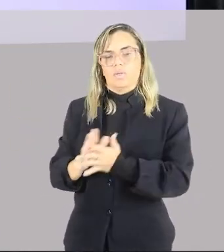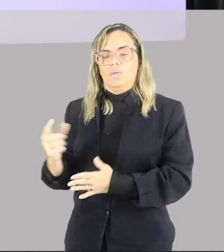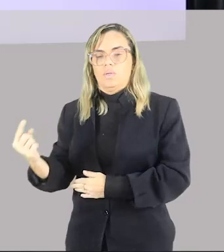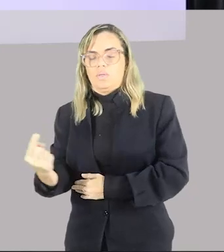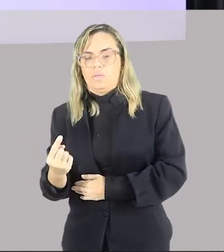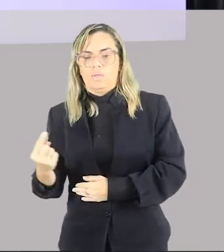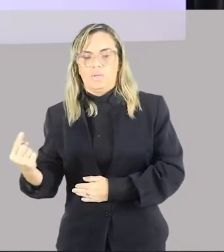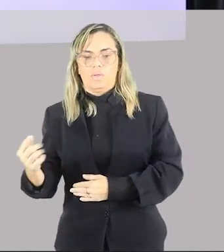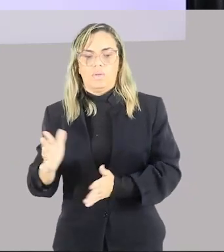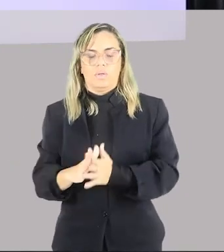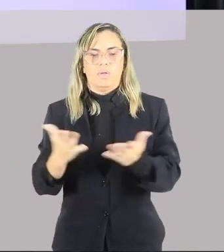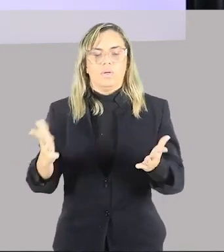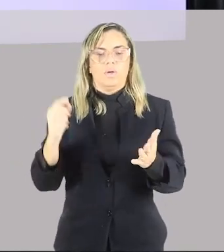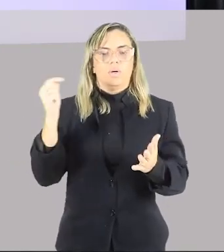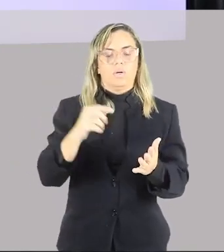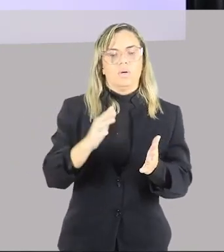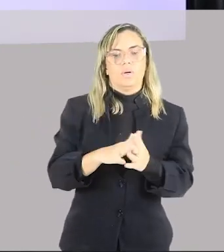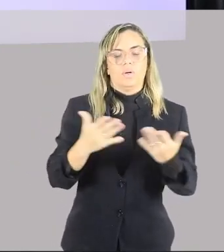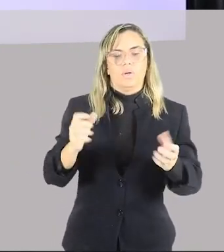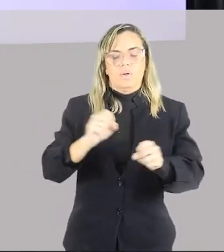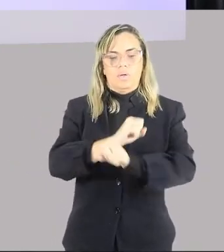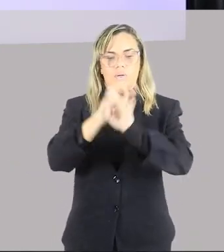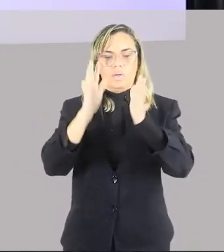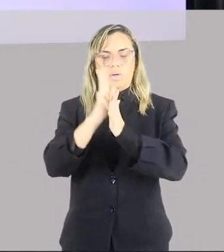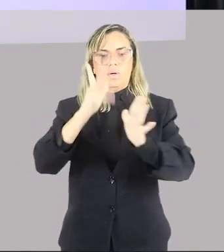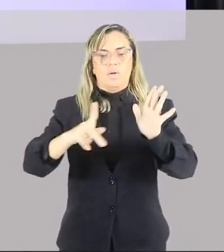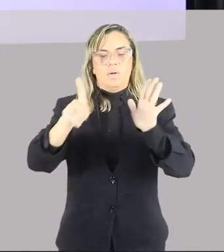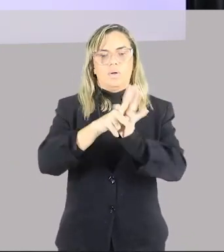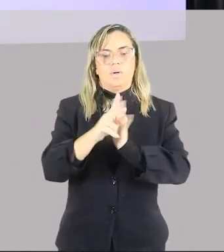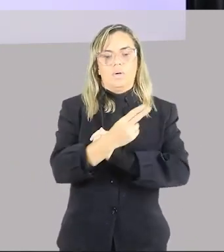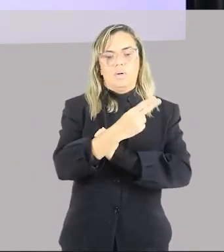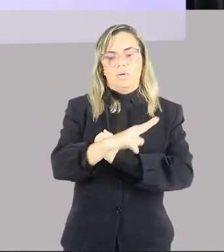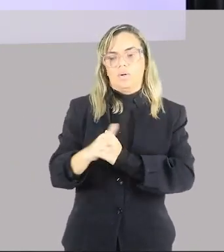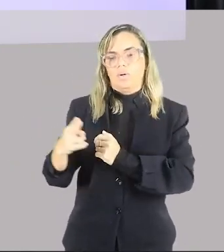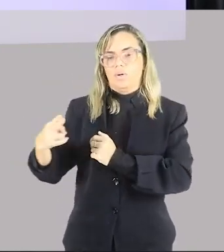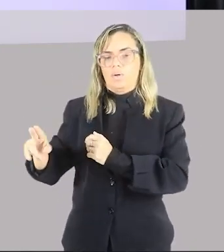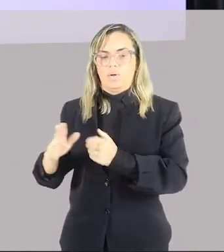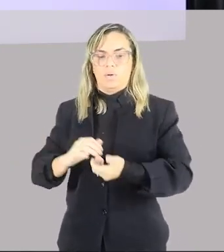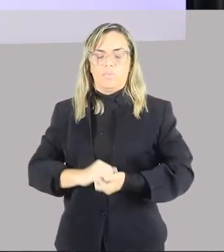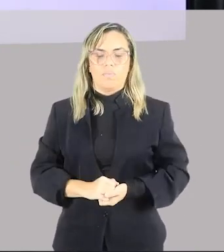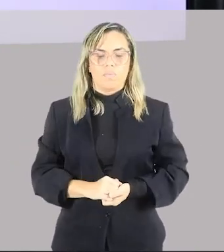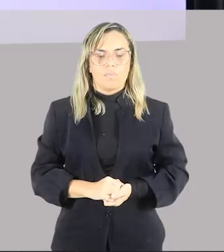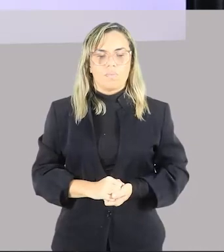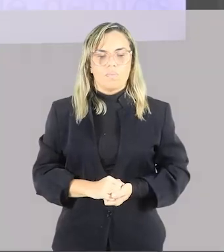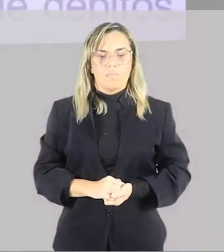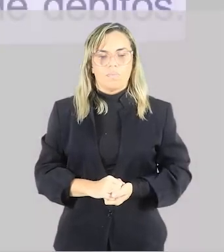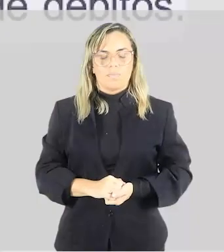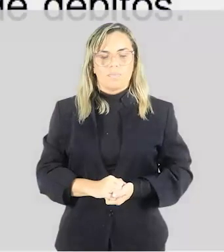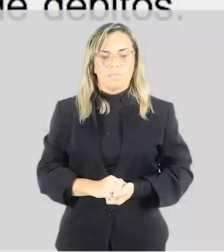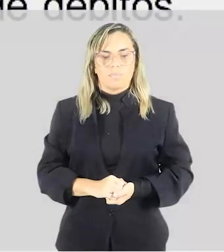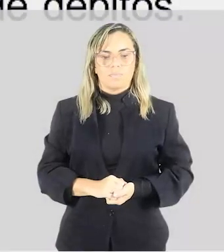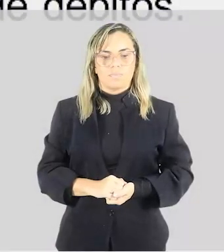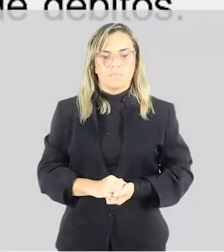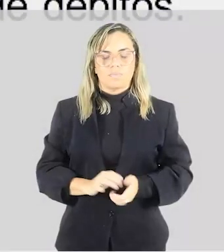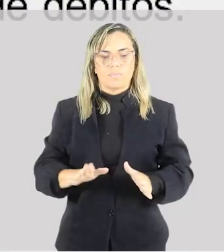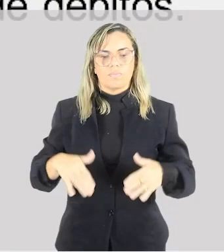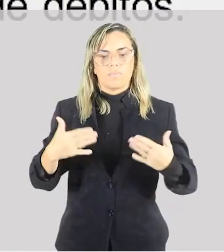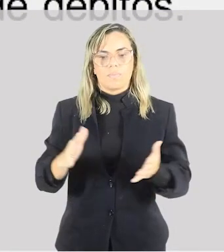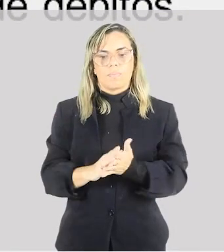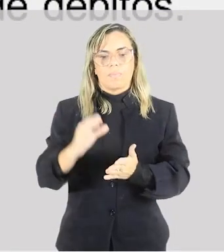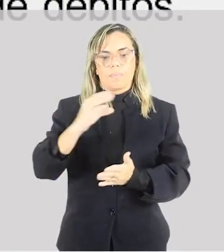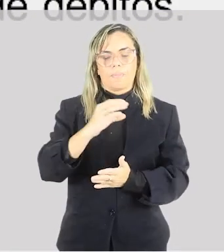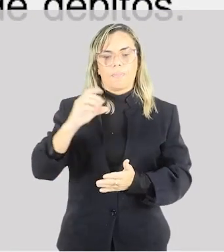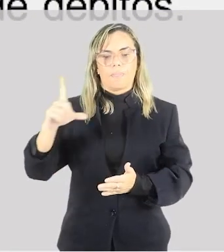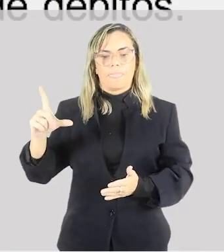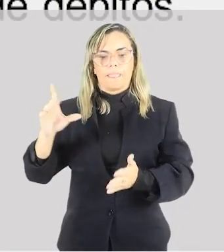individuais. Novamente, aqui é muito claro, pelo próprio nome, pela própria forma como ele se pronuncia. A classificação